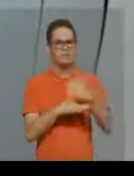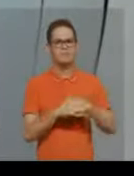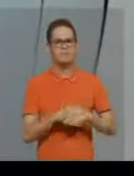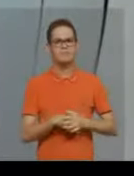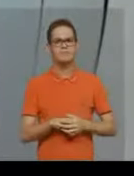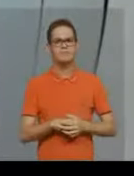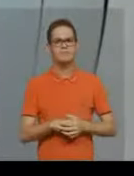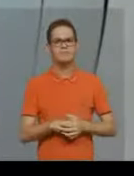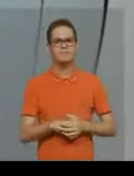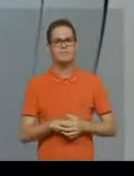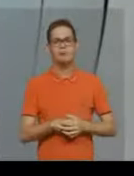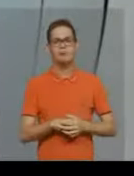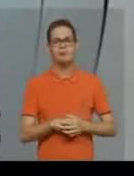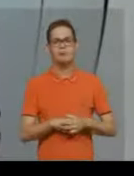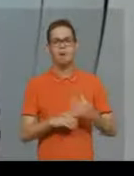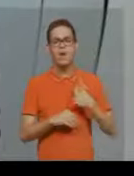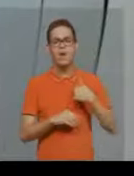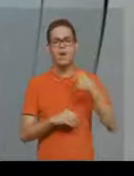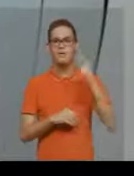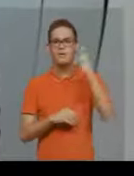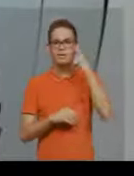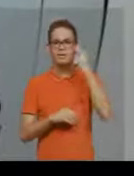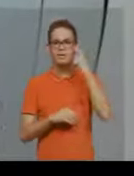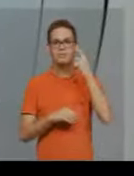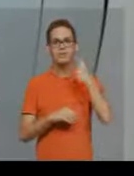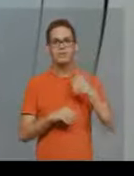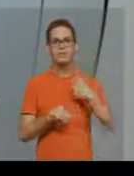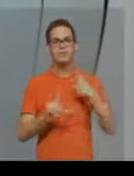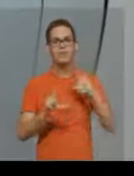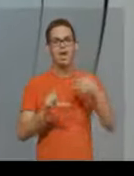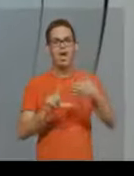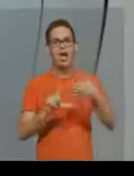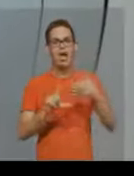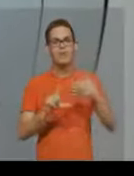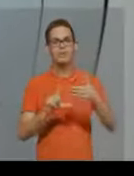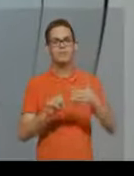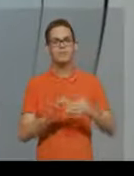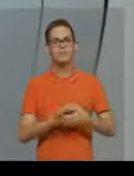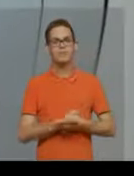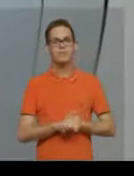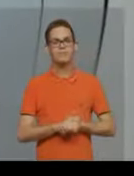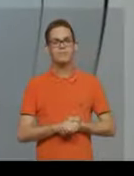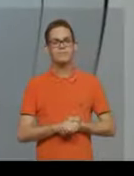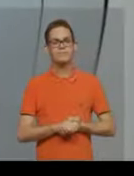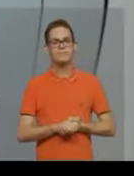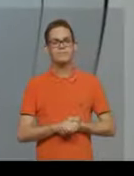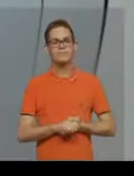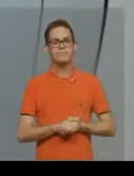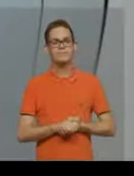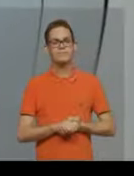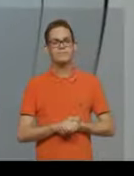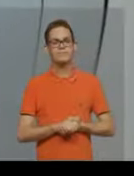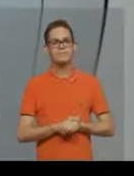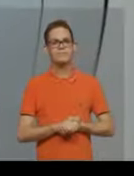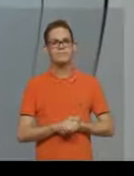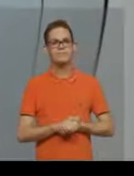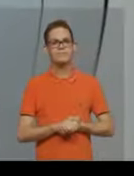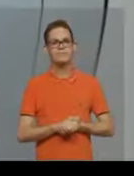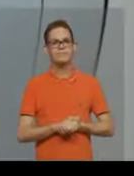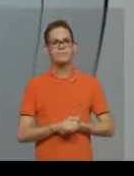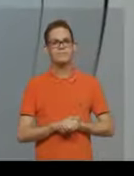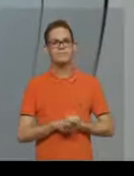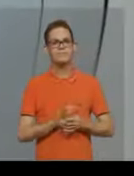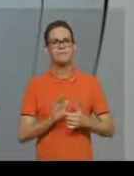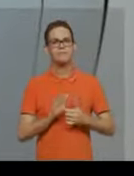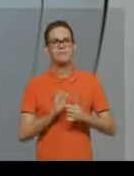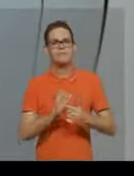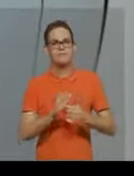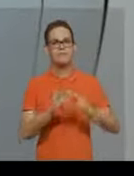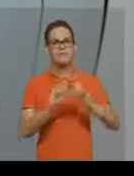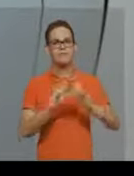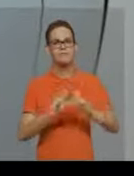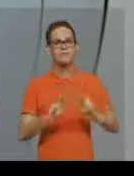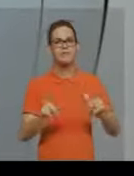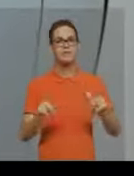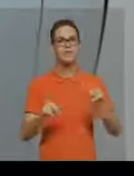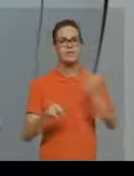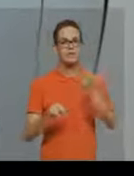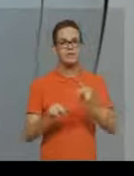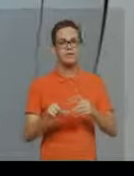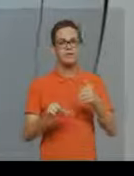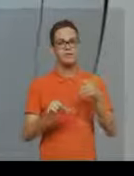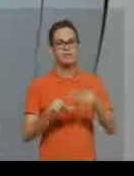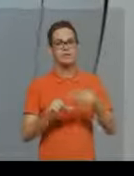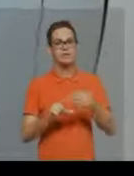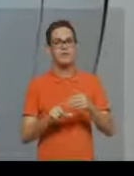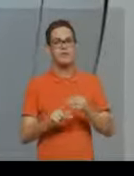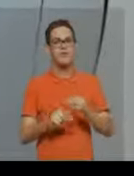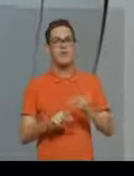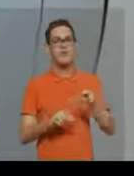mas eu acho que a minha aula ficou assim... acredito que dá uma diferença na minha aula quem viu de Poe